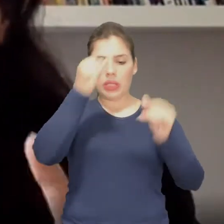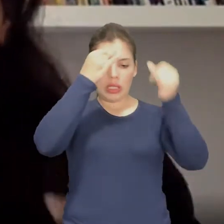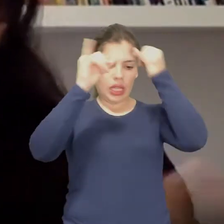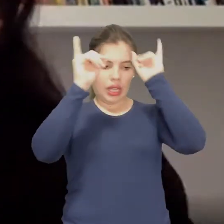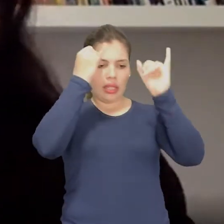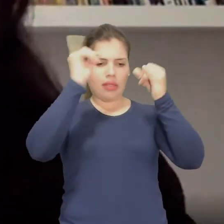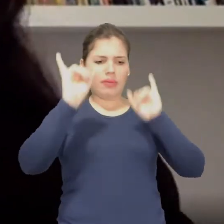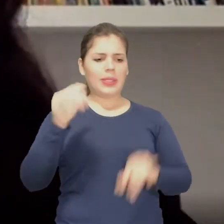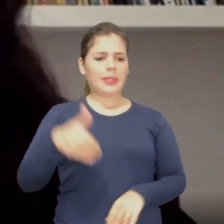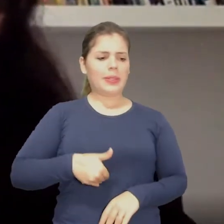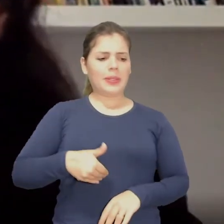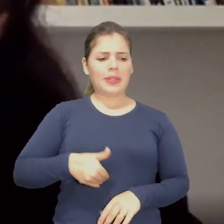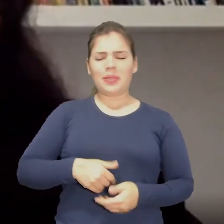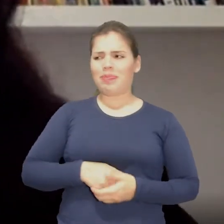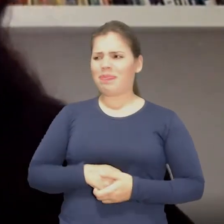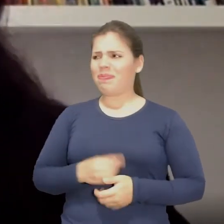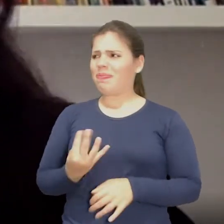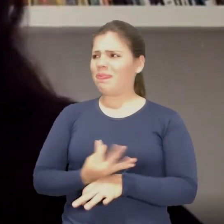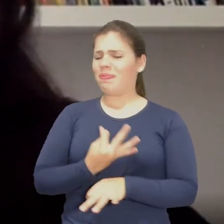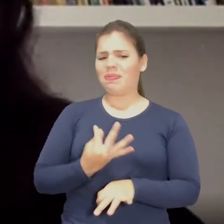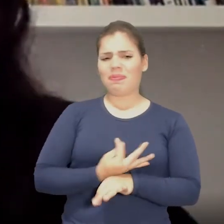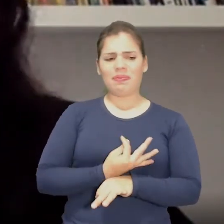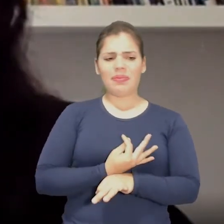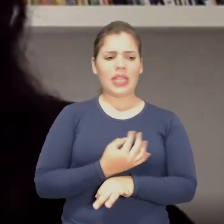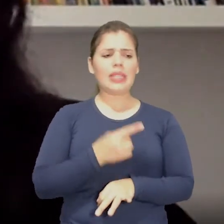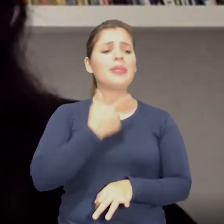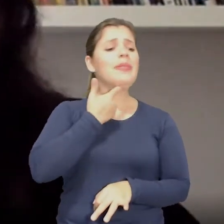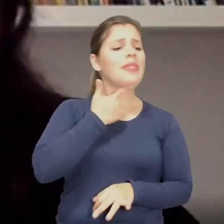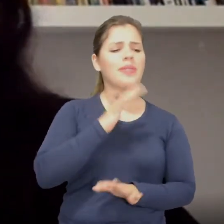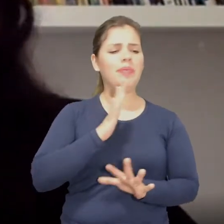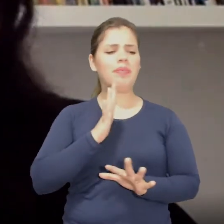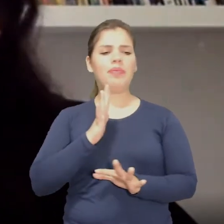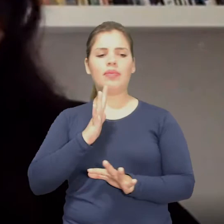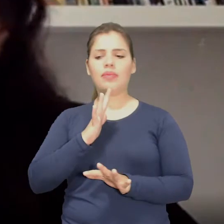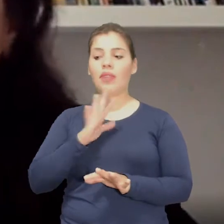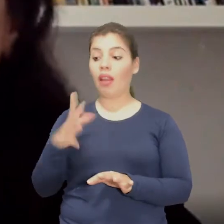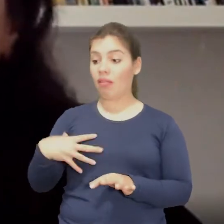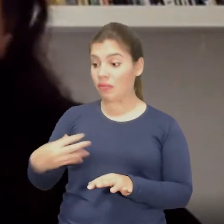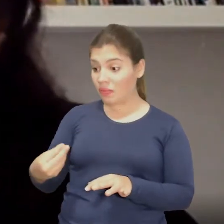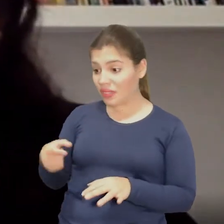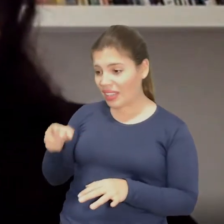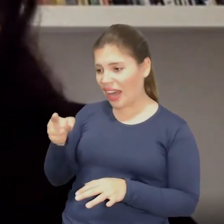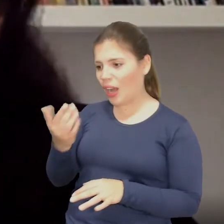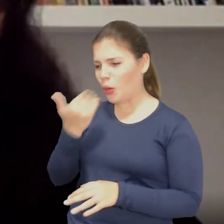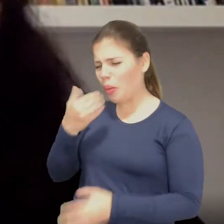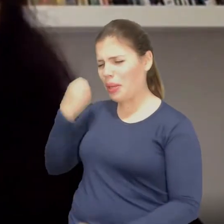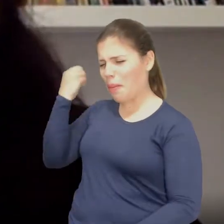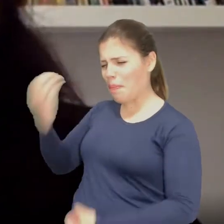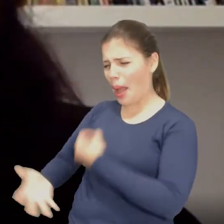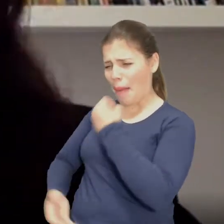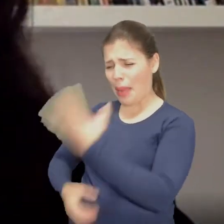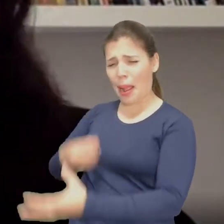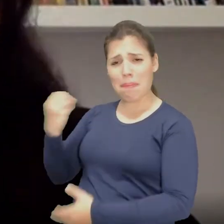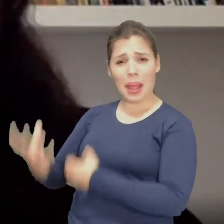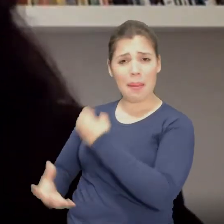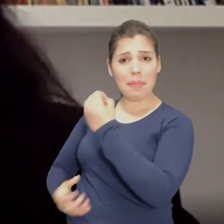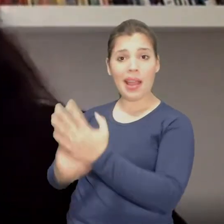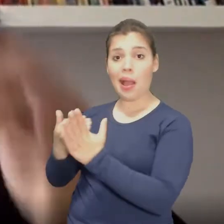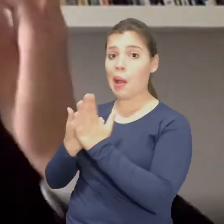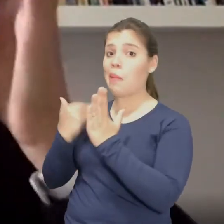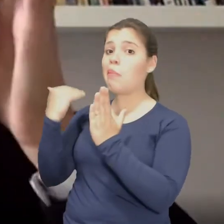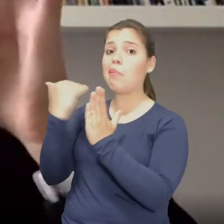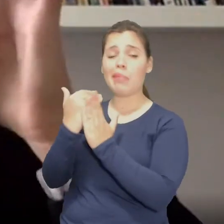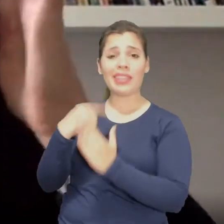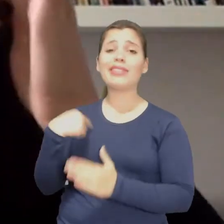de passar fome, ou assim, ou passar vontade de comer, superalimentar o filho. Isso é muito, a gente vê muito, por exemplo, nos